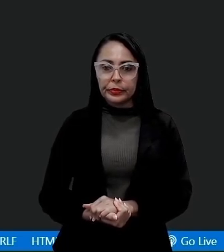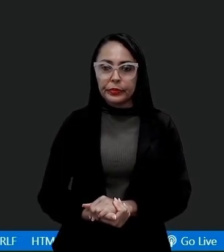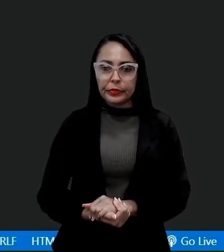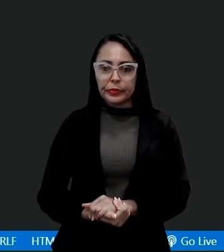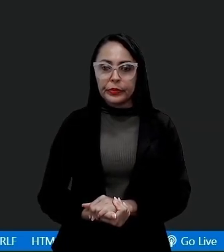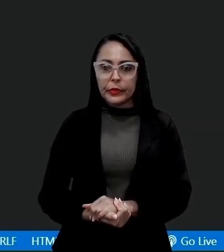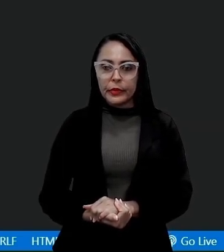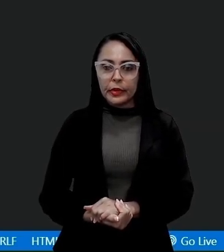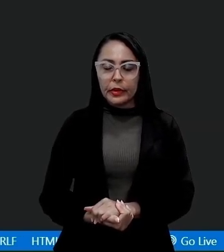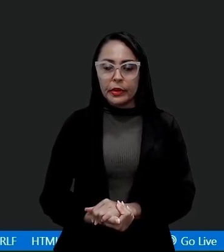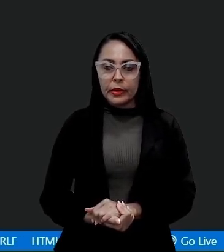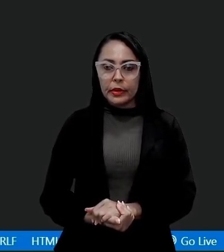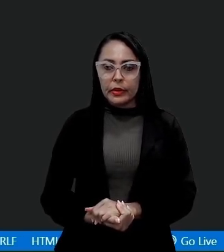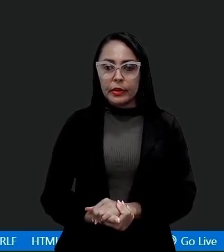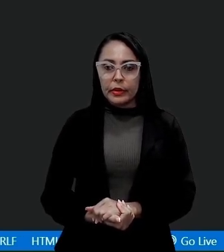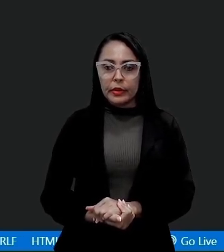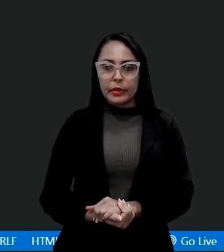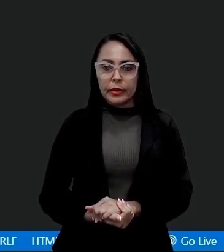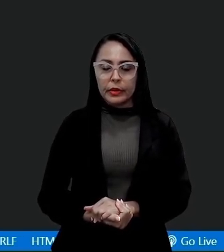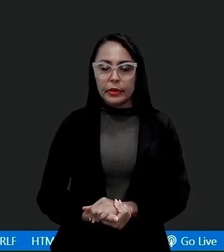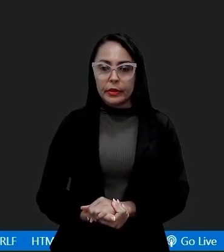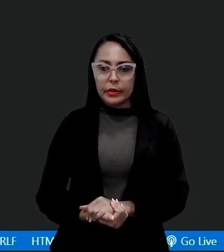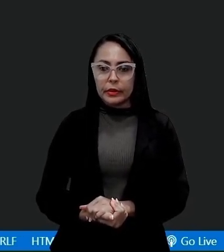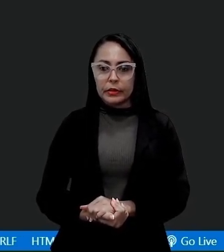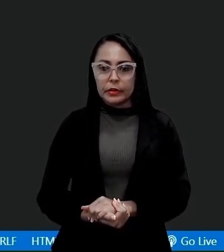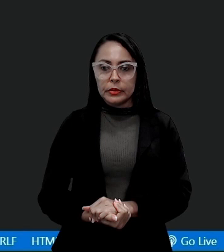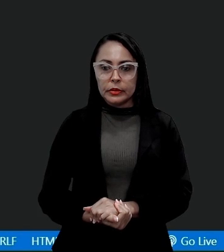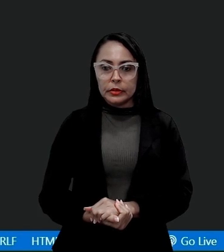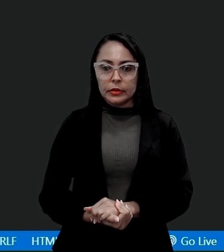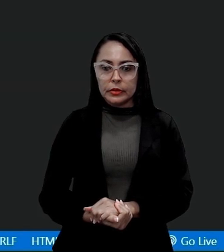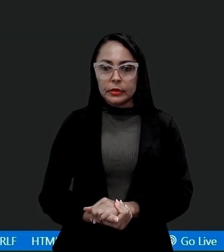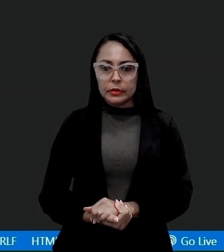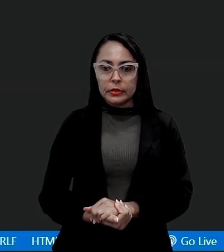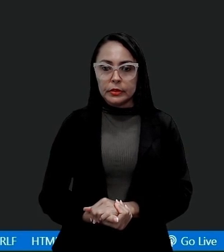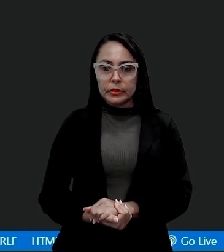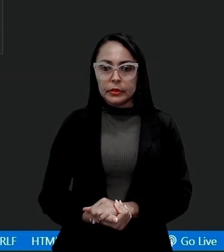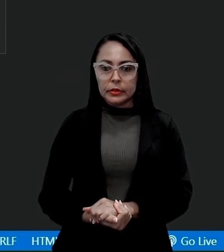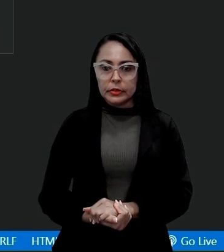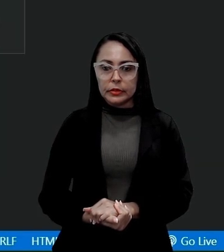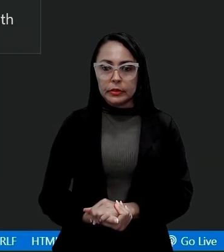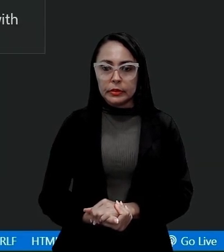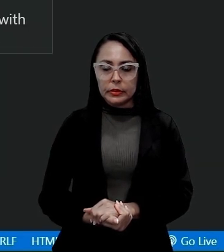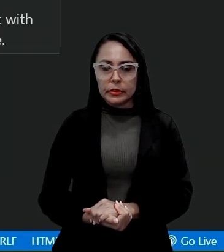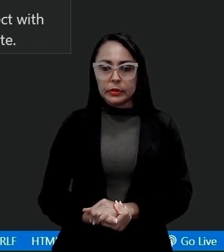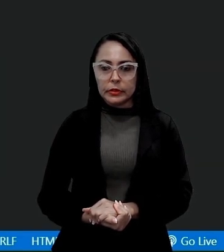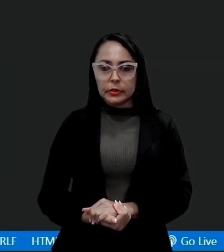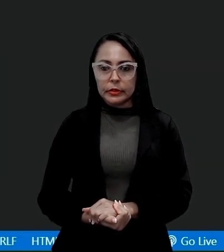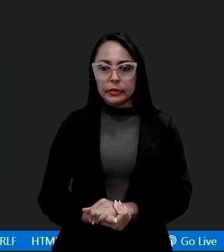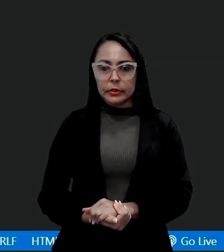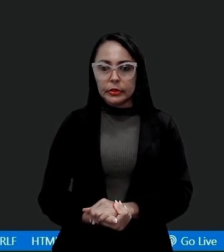Jedi, e vou passar aqui o valor que eu gerei para o atributo Jedi. E o mesmo